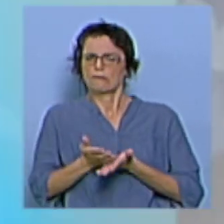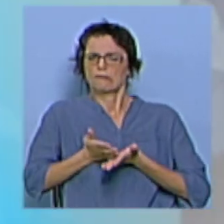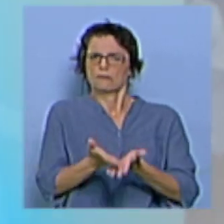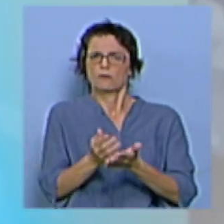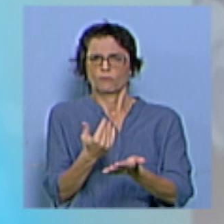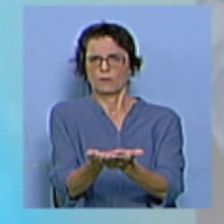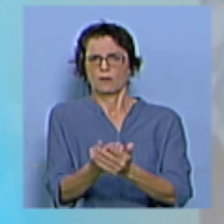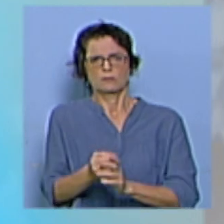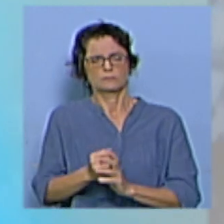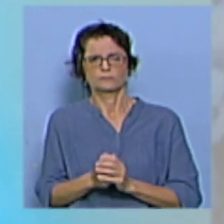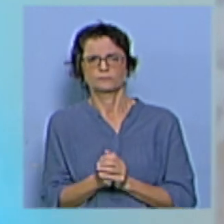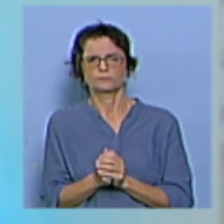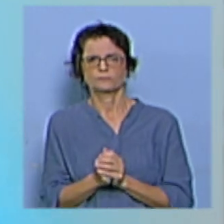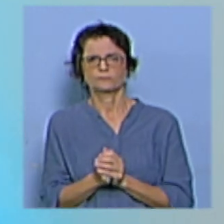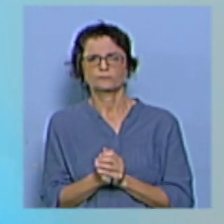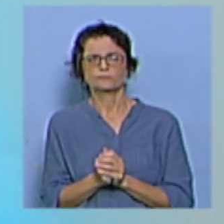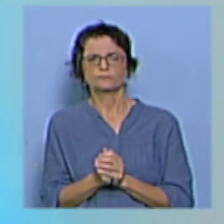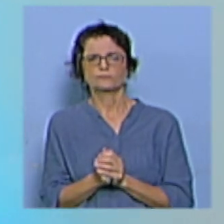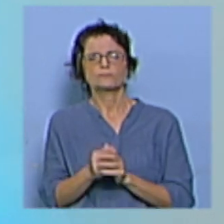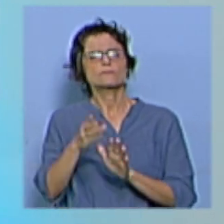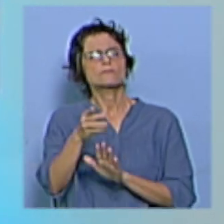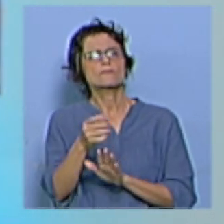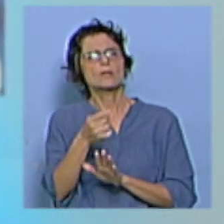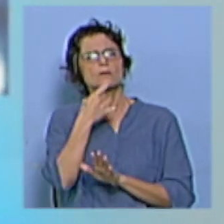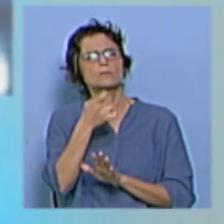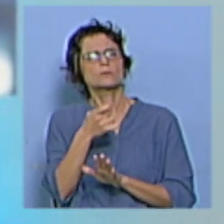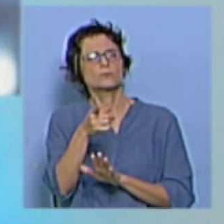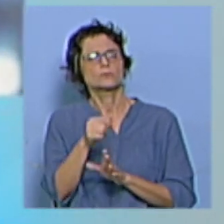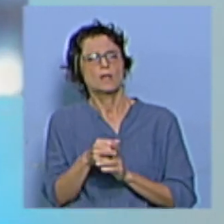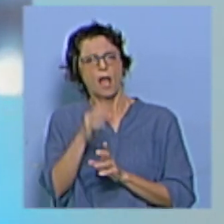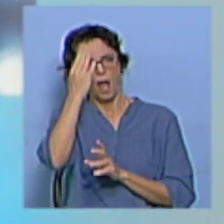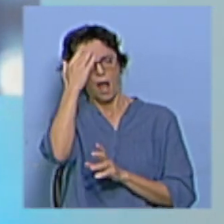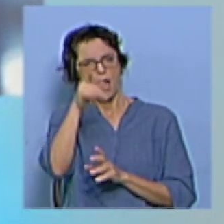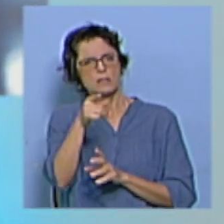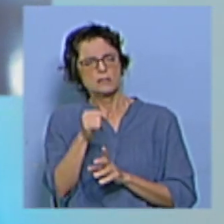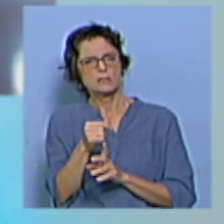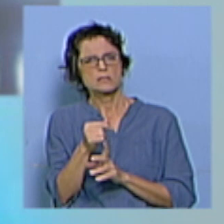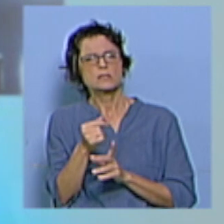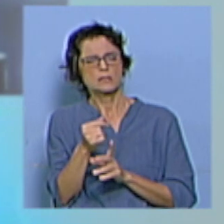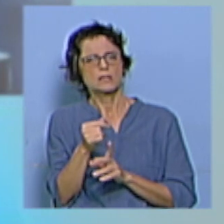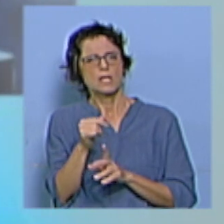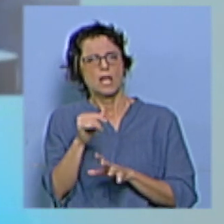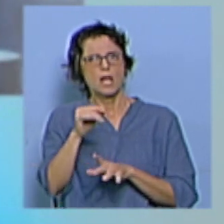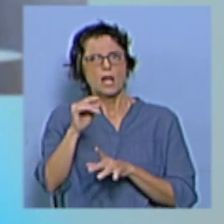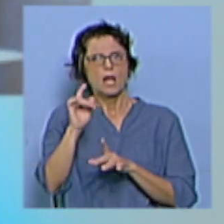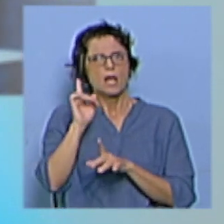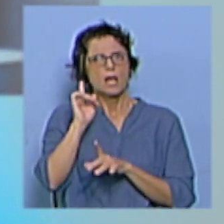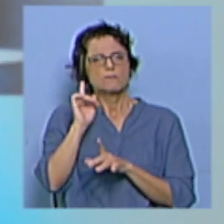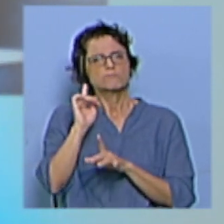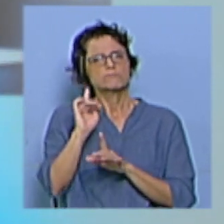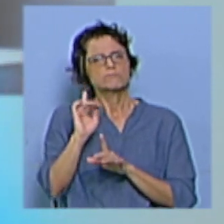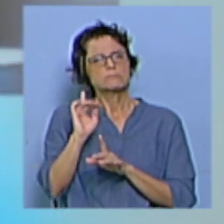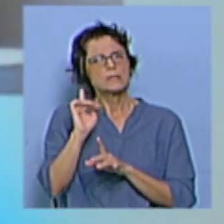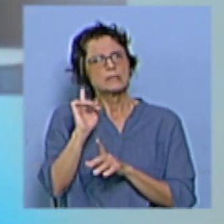E estão a ser chamados, ou deveriam ser mais tidos em conta na definição do plano que é preciso levar por diante para fazer face